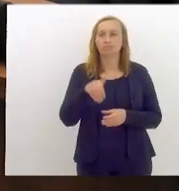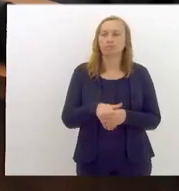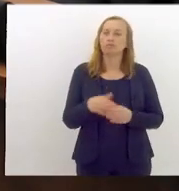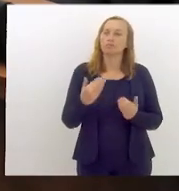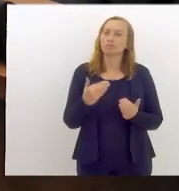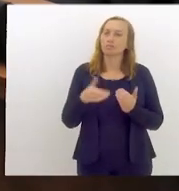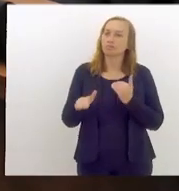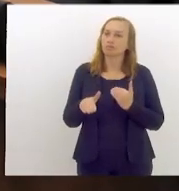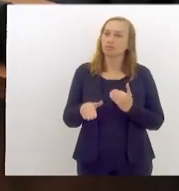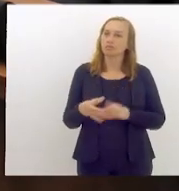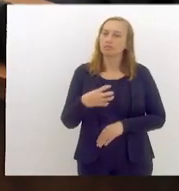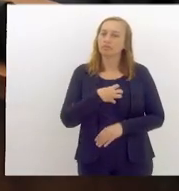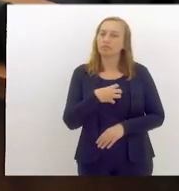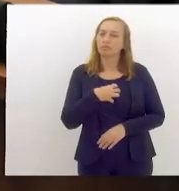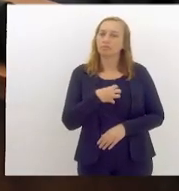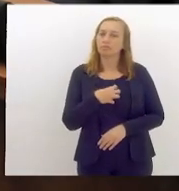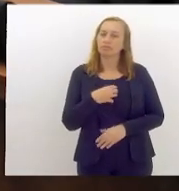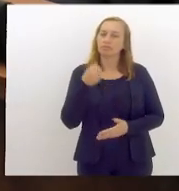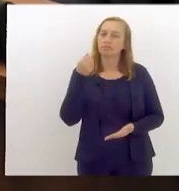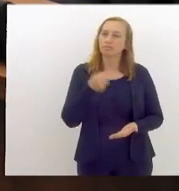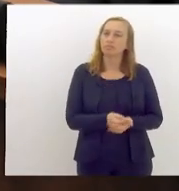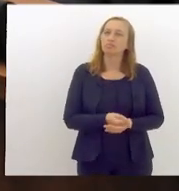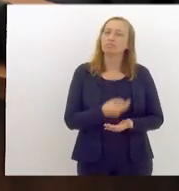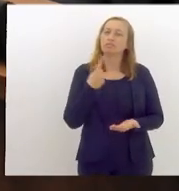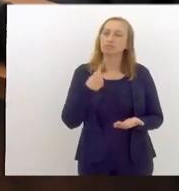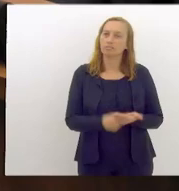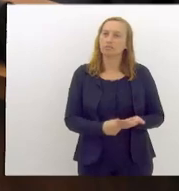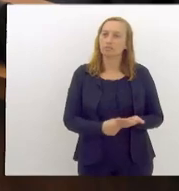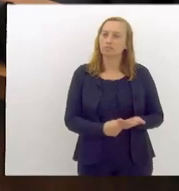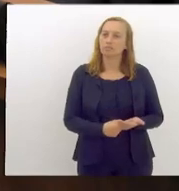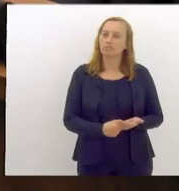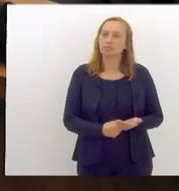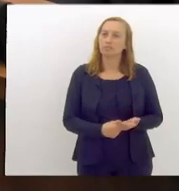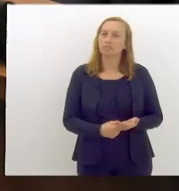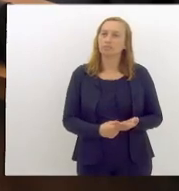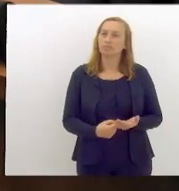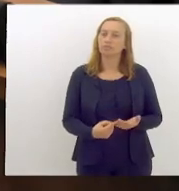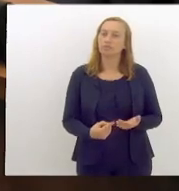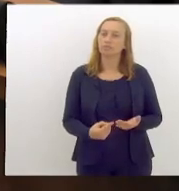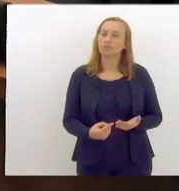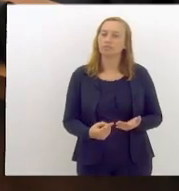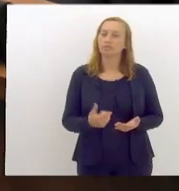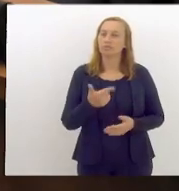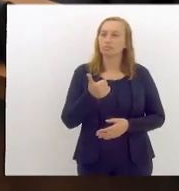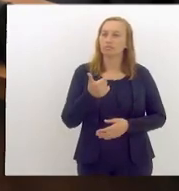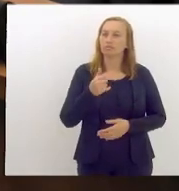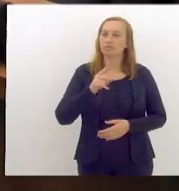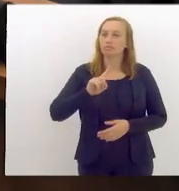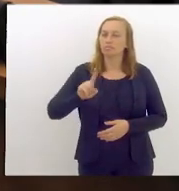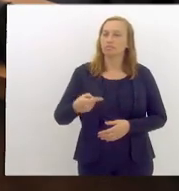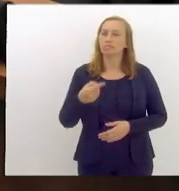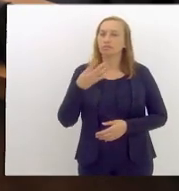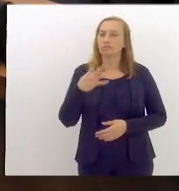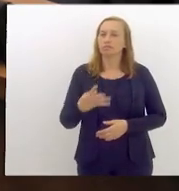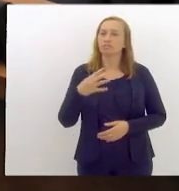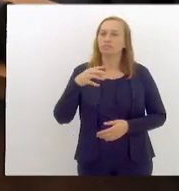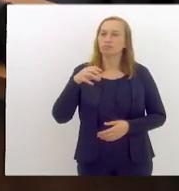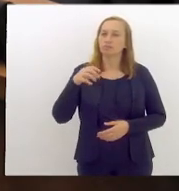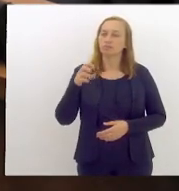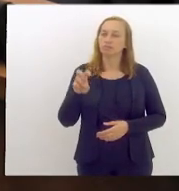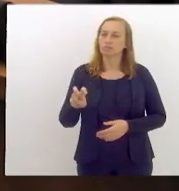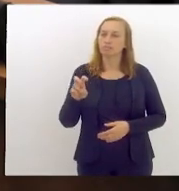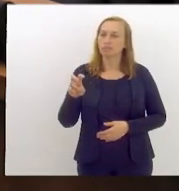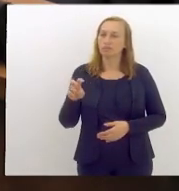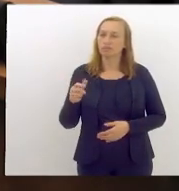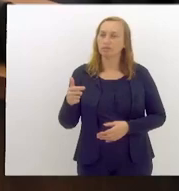divergente É no sentido de fazer cumprir o acordo e da recomposição de 12,425%